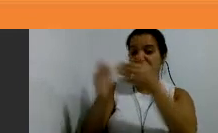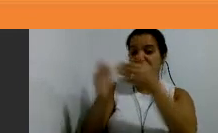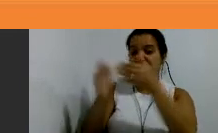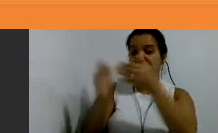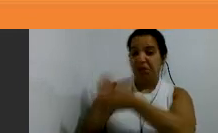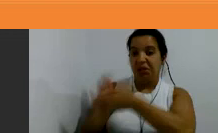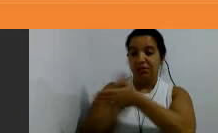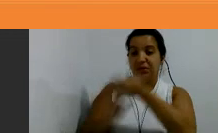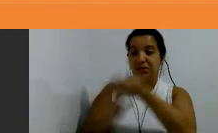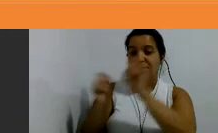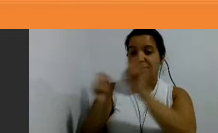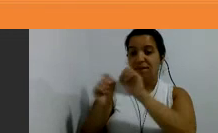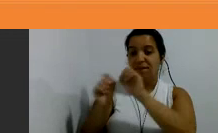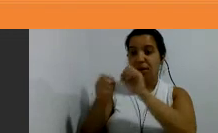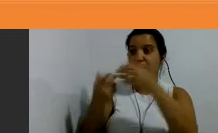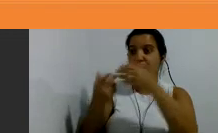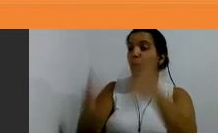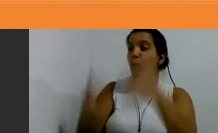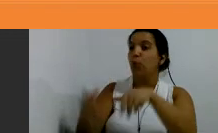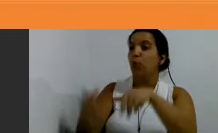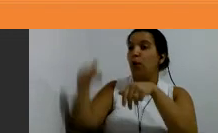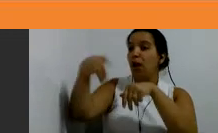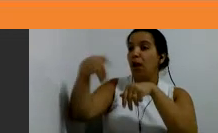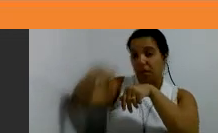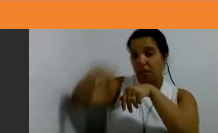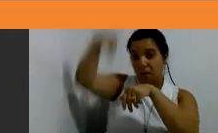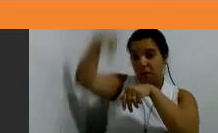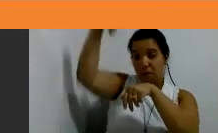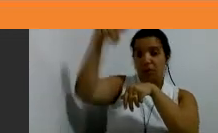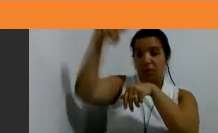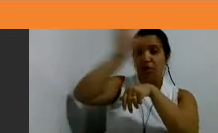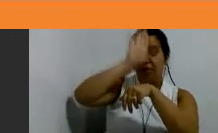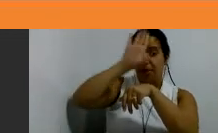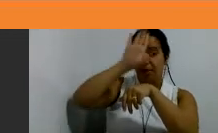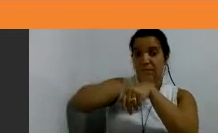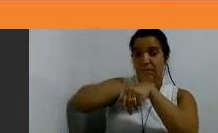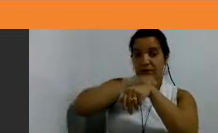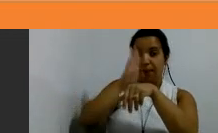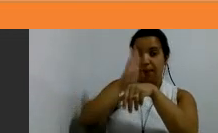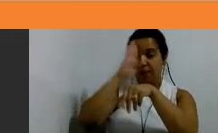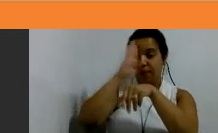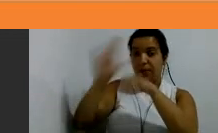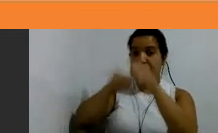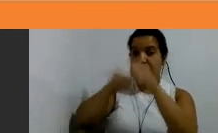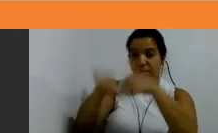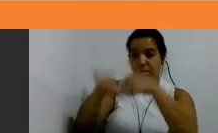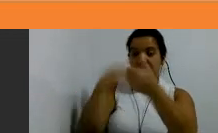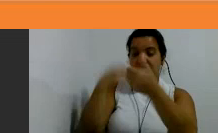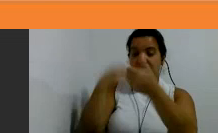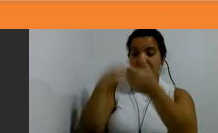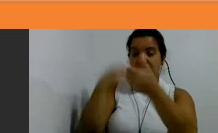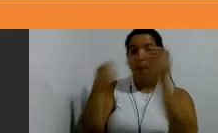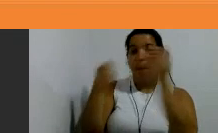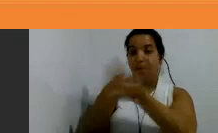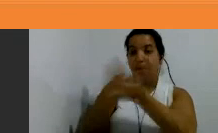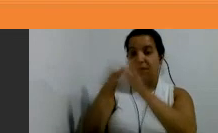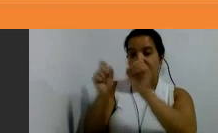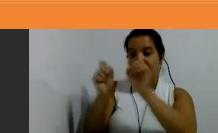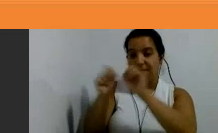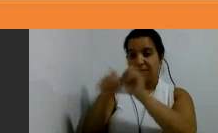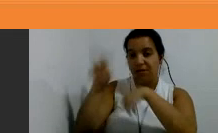Quando você fala que você veio da região norte, você está com febre, principalmente alternada, é quase que uma obrigação pedir uma